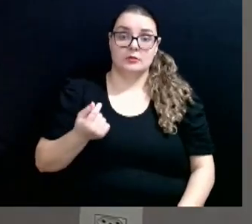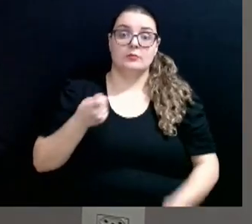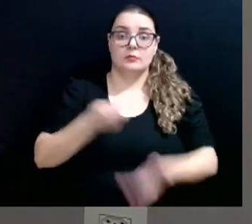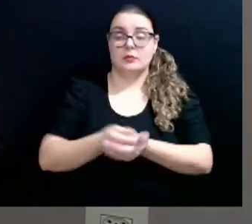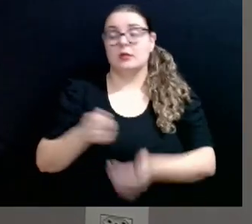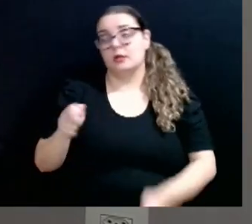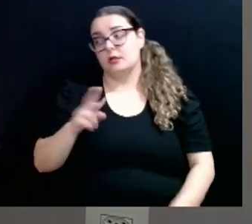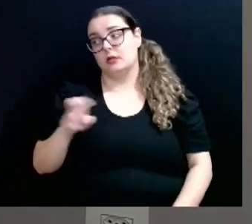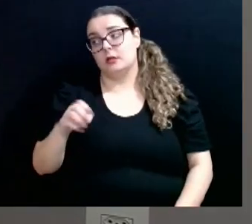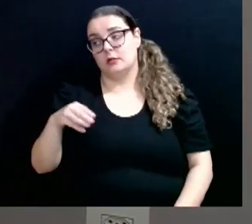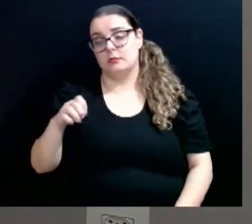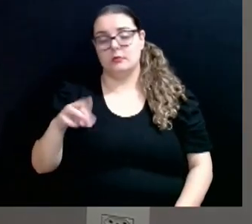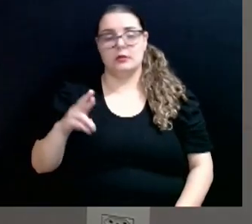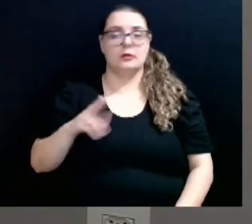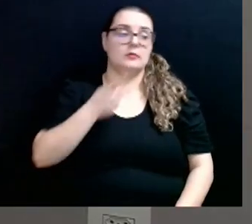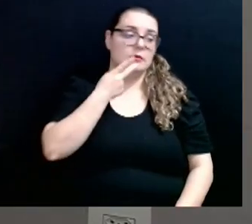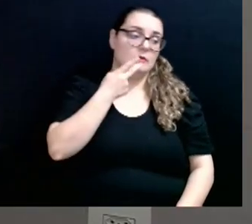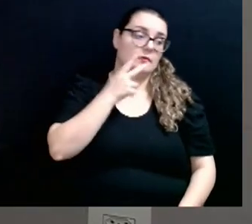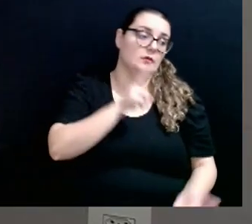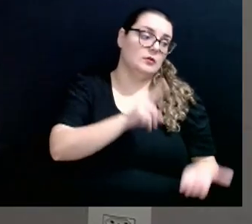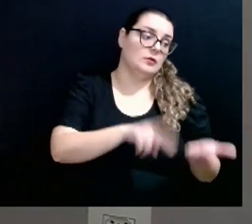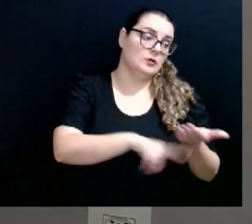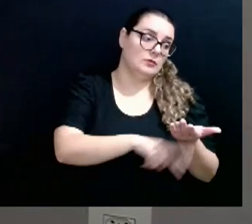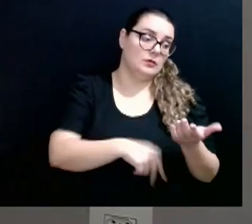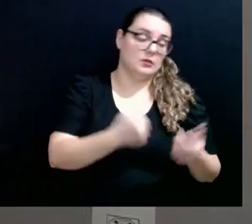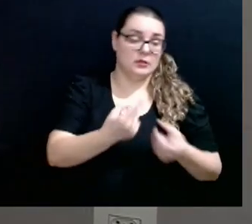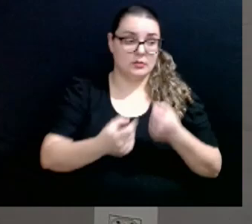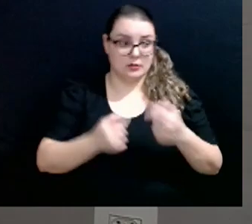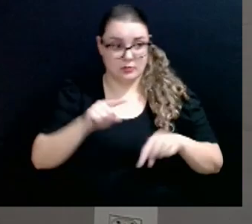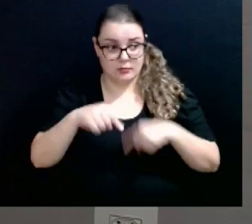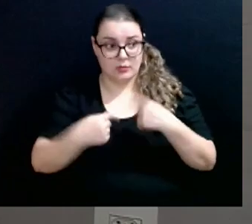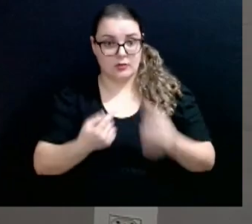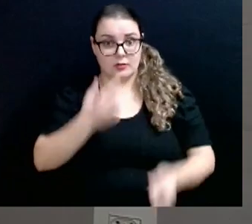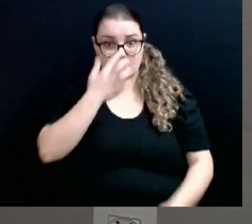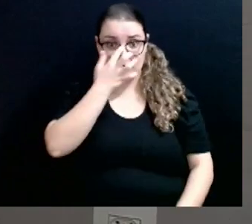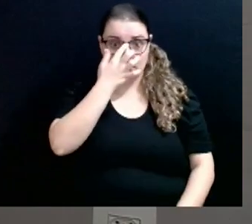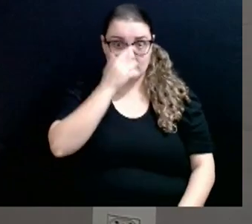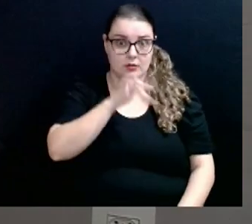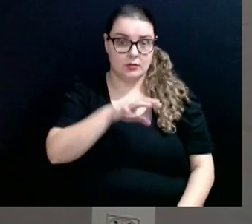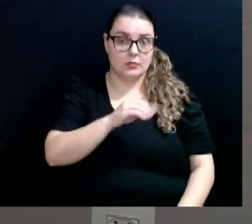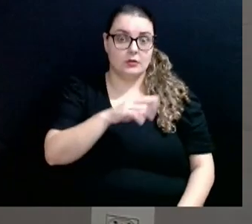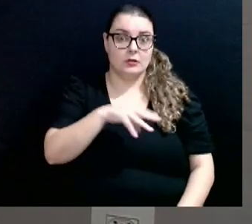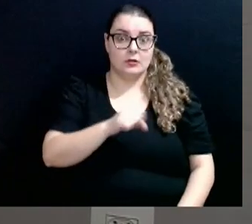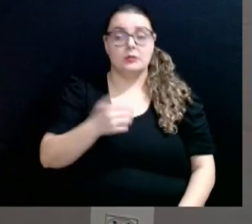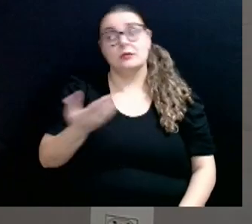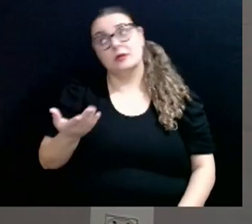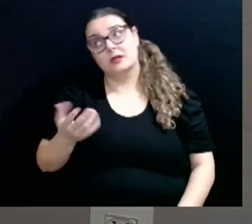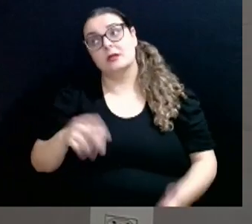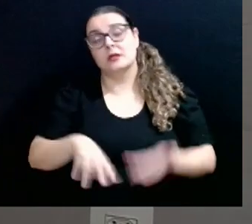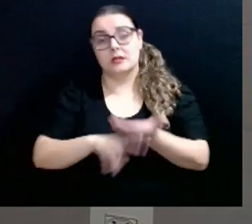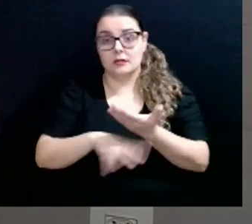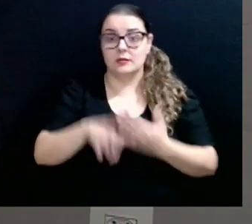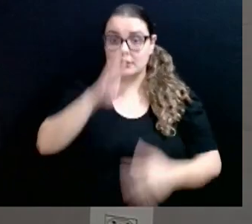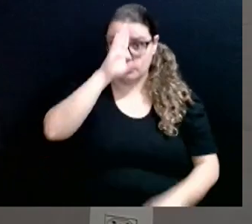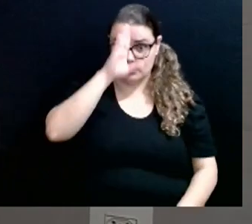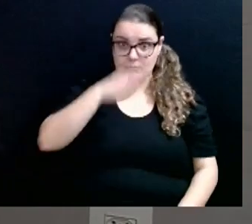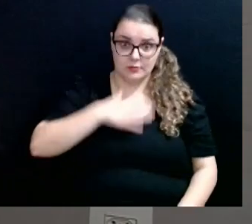das desvantagens. Tem mais algumas desvantagens de leilões de bens? Assim, a desvantagem principal para mim é uma questão